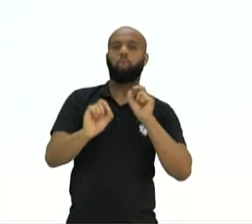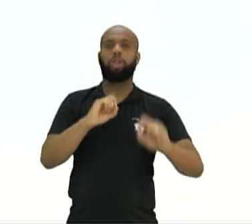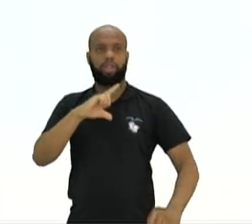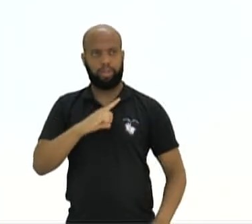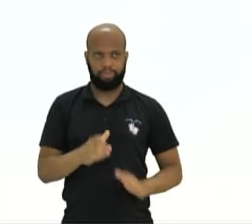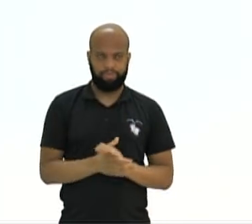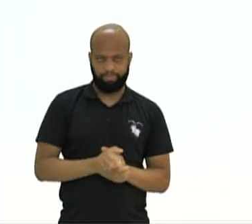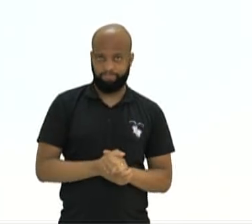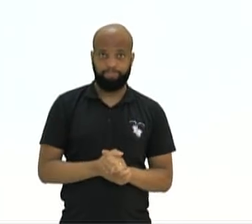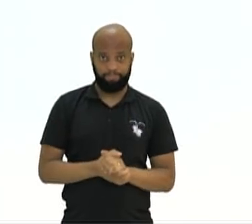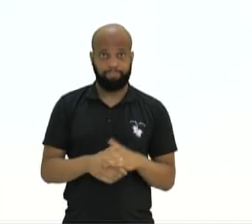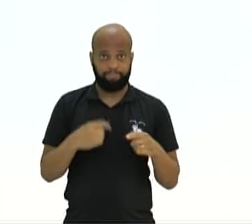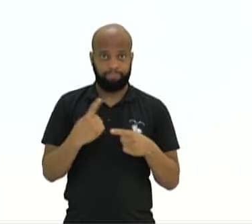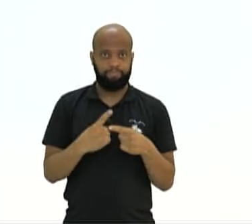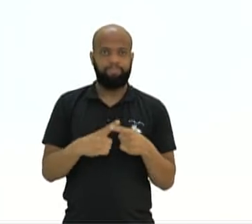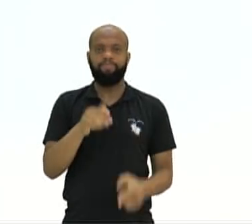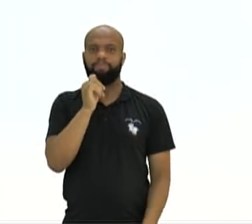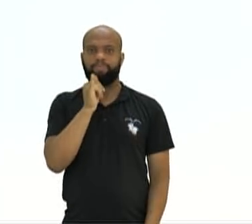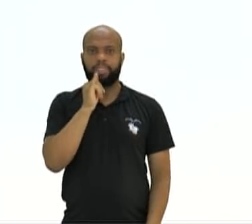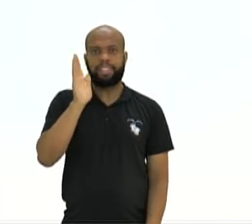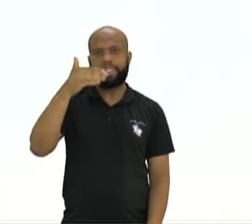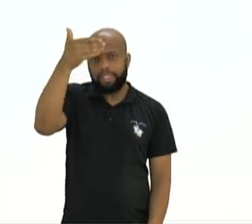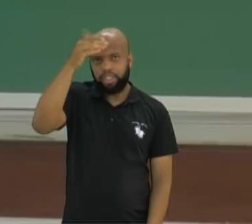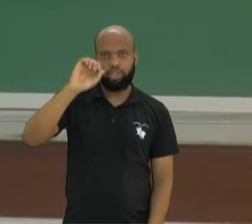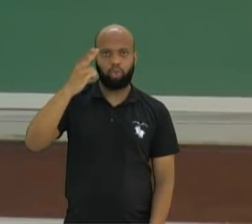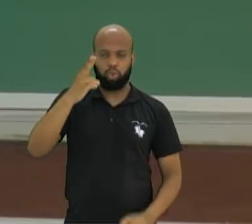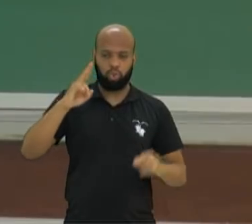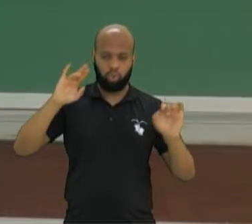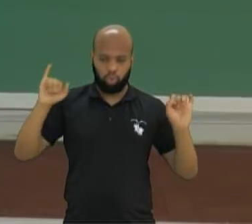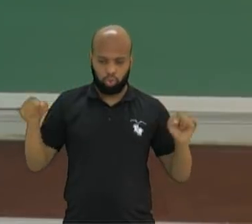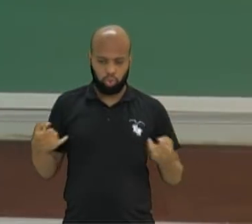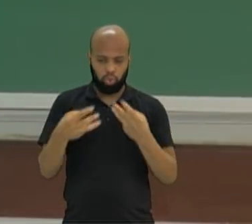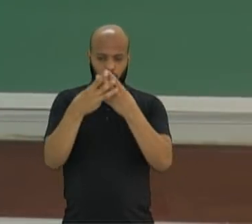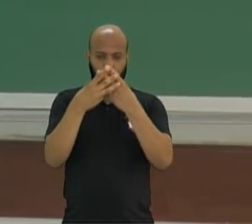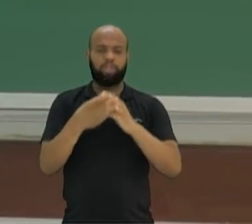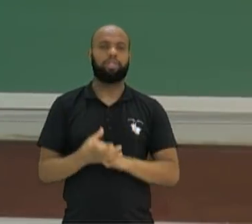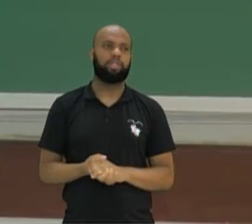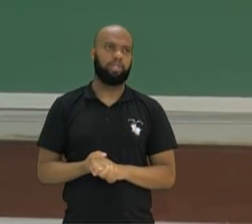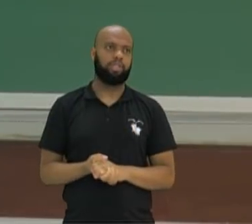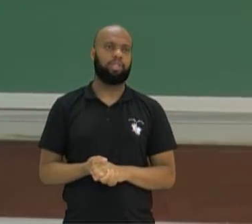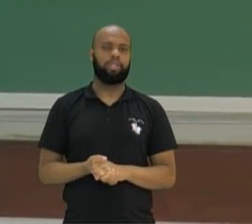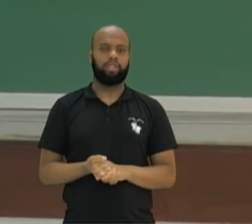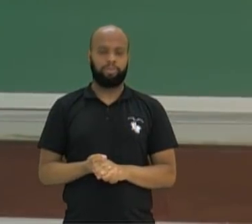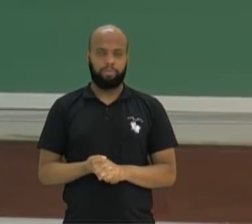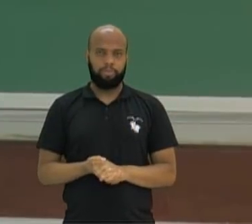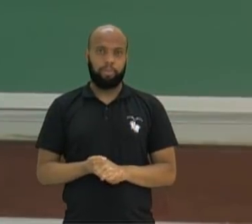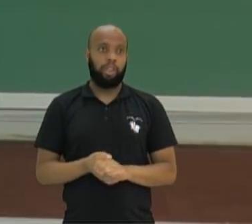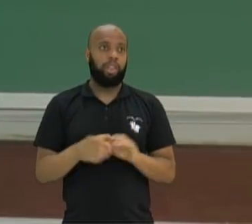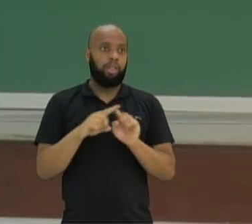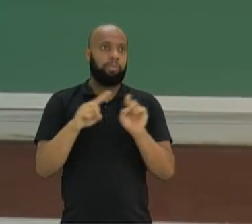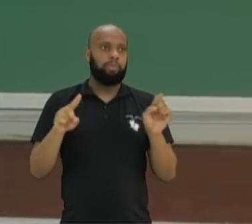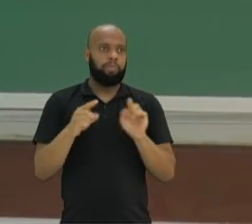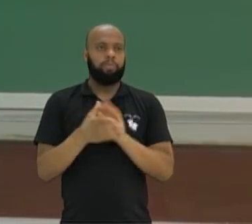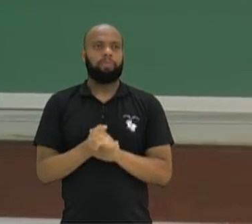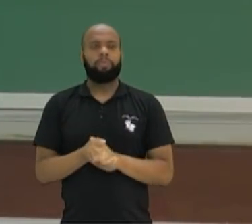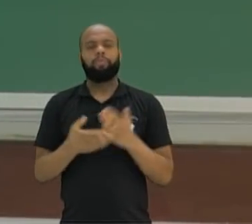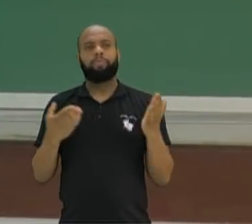E mesmo que seja árabe ou judaica, né, não quero estragar a brincadeira, né, como diz o outro, mas vamos